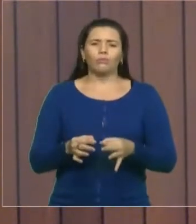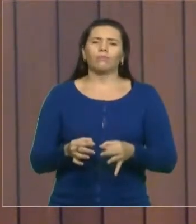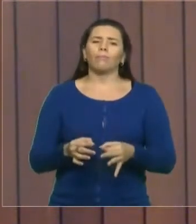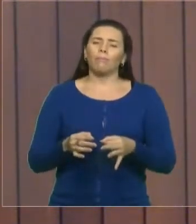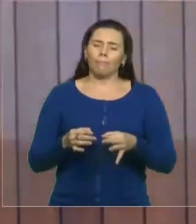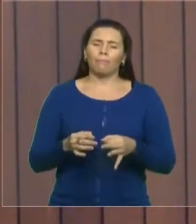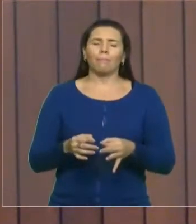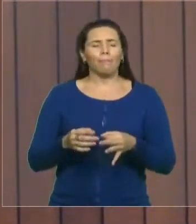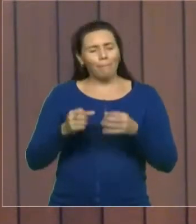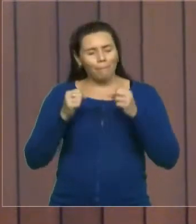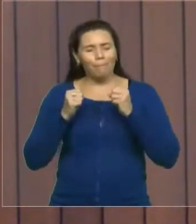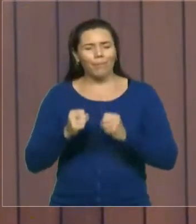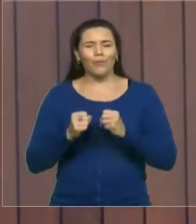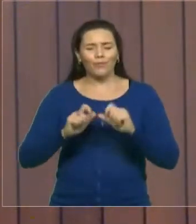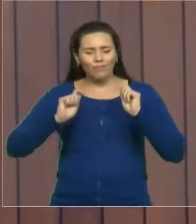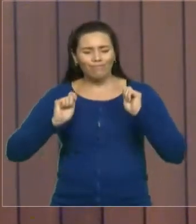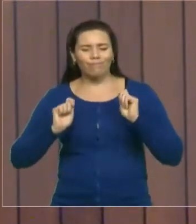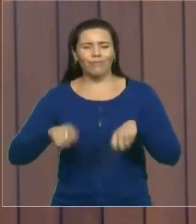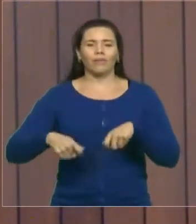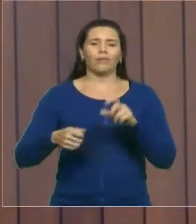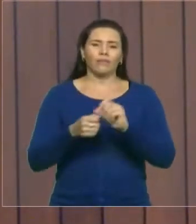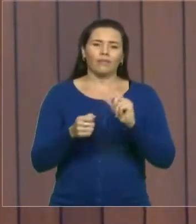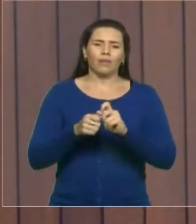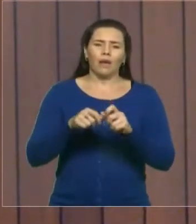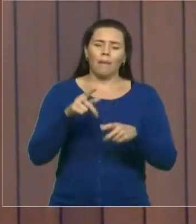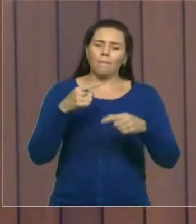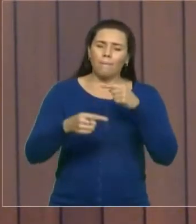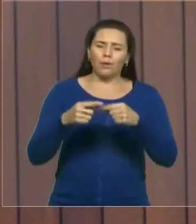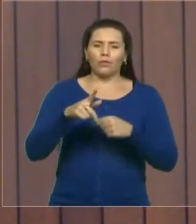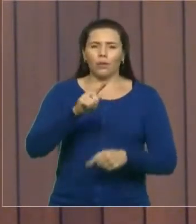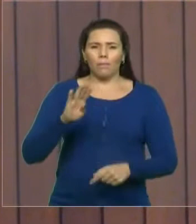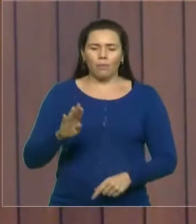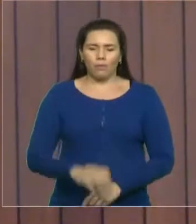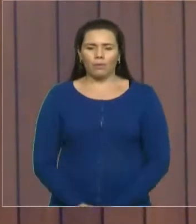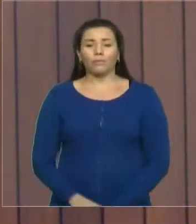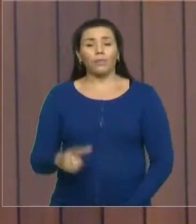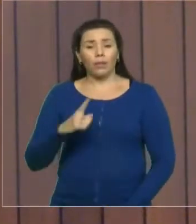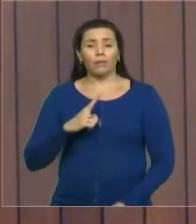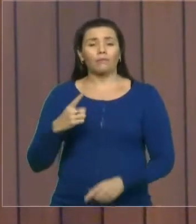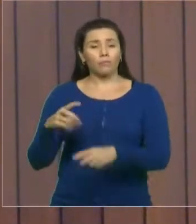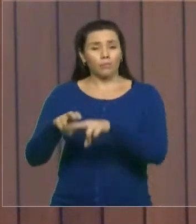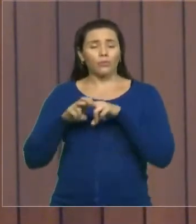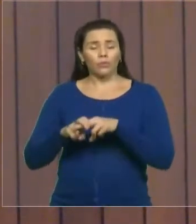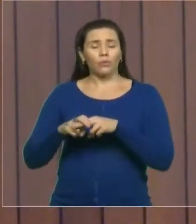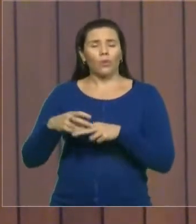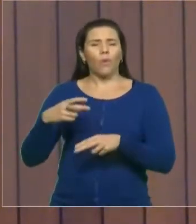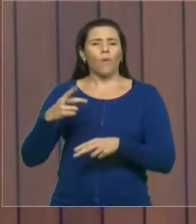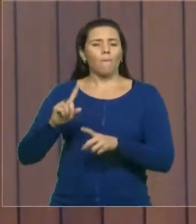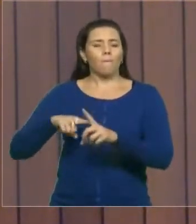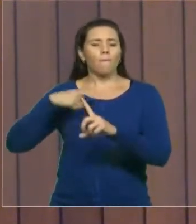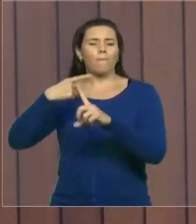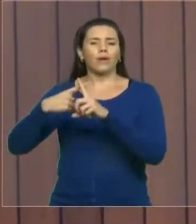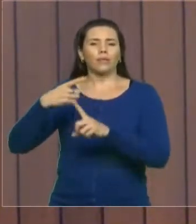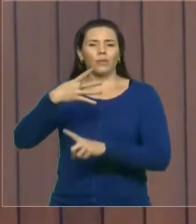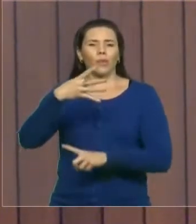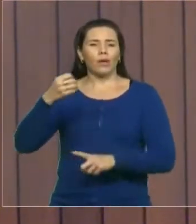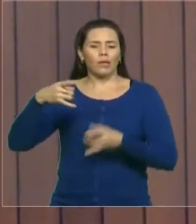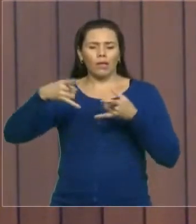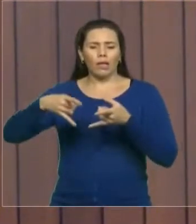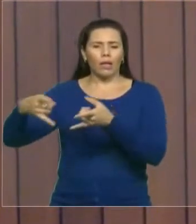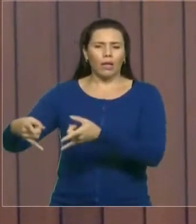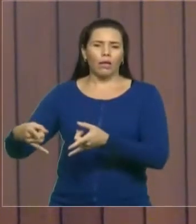Colocar mais 40 leitos de hemodiálise em São Luís reflete duas